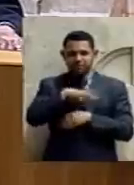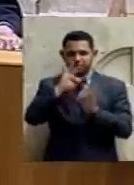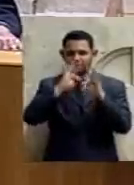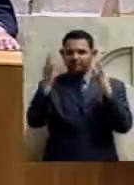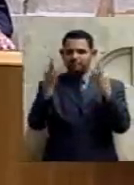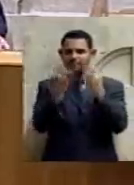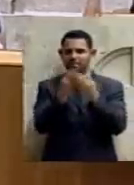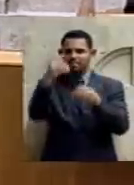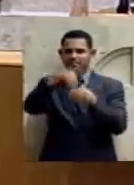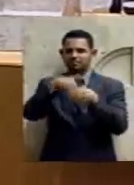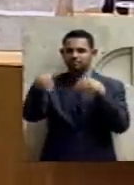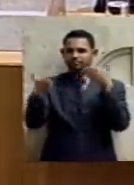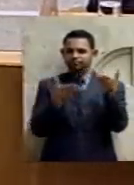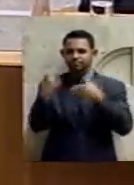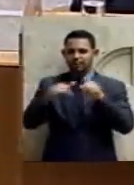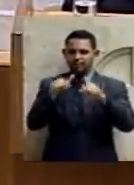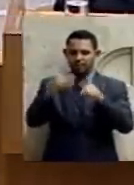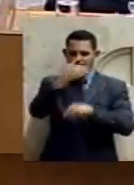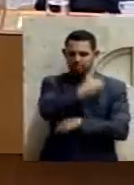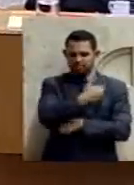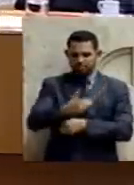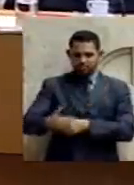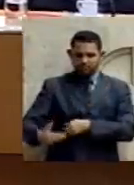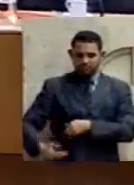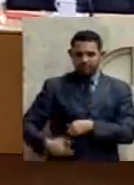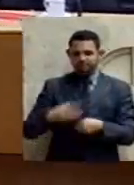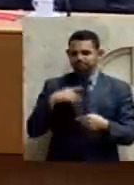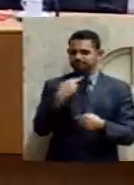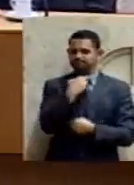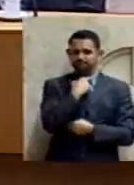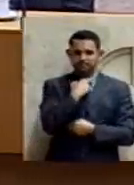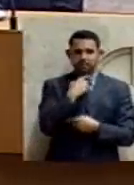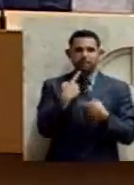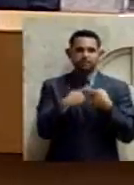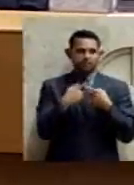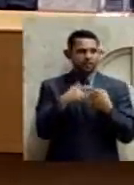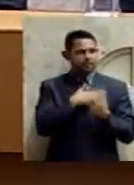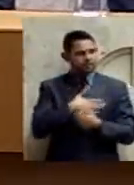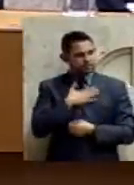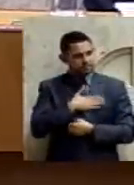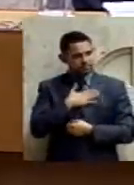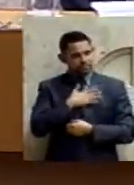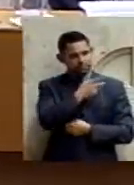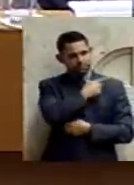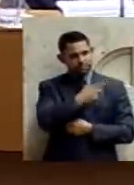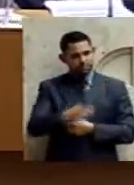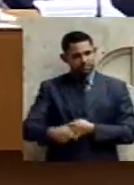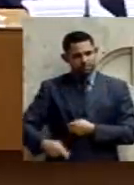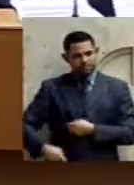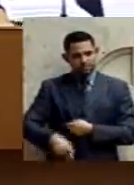última palavra querida e desejada em relação ao nosso ex-presidente Aires de Brito.